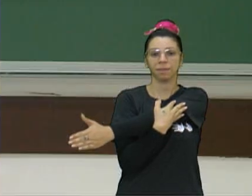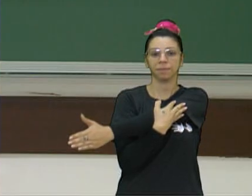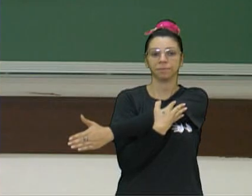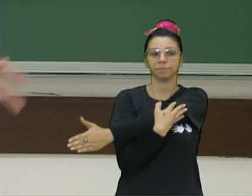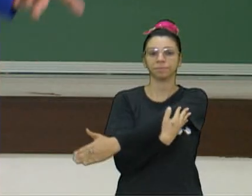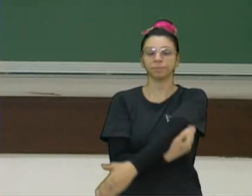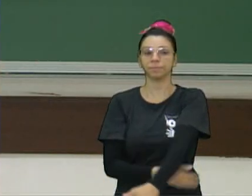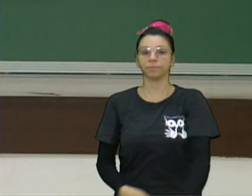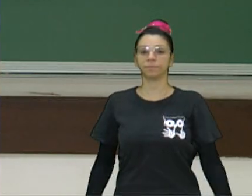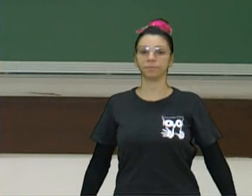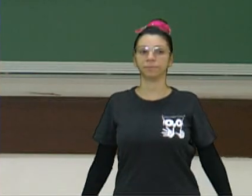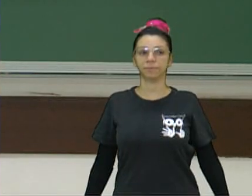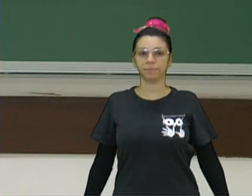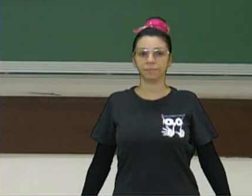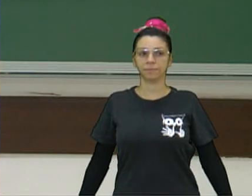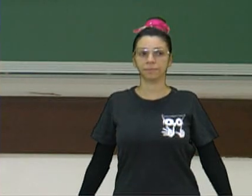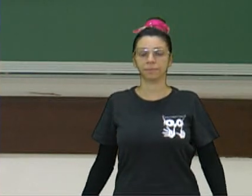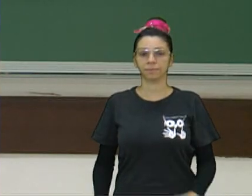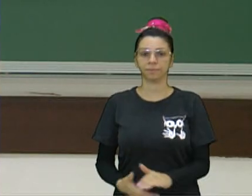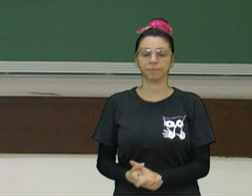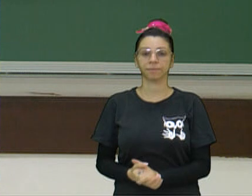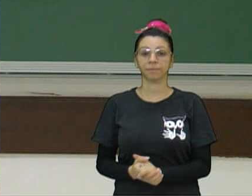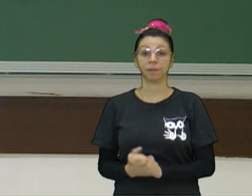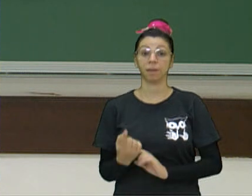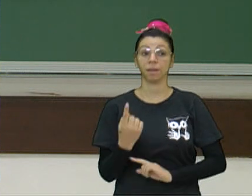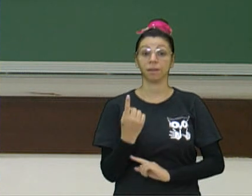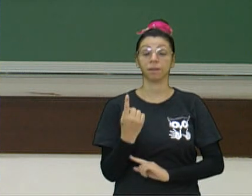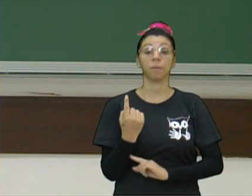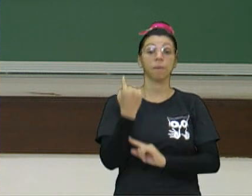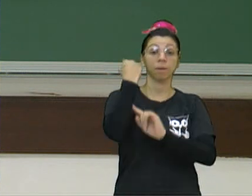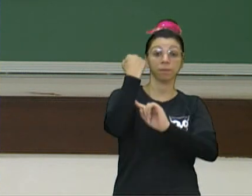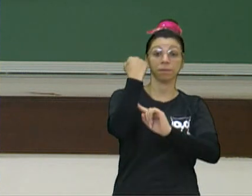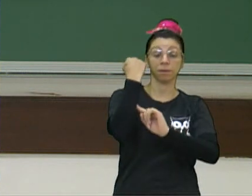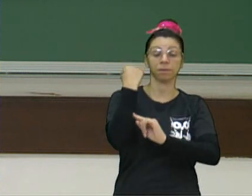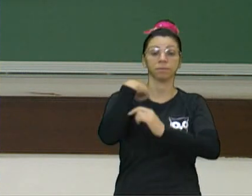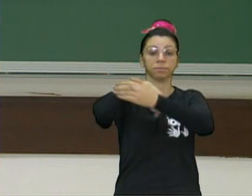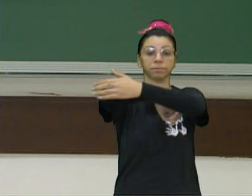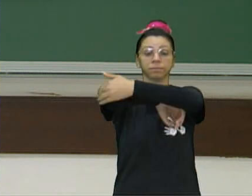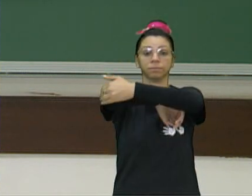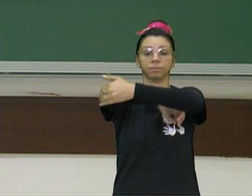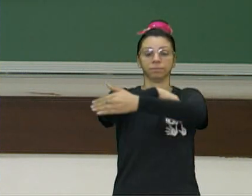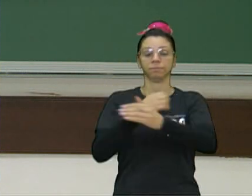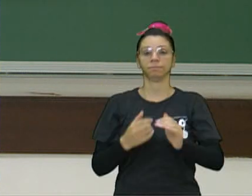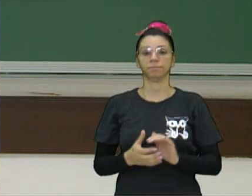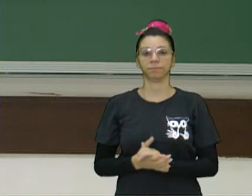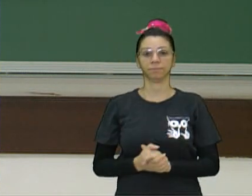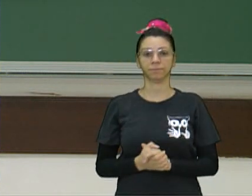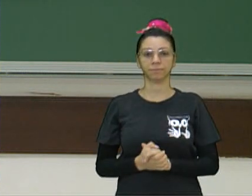Volta lá, relaxa. Puxa lá atrás.